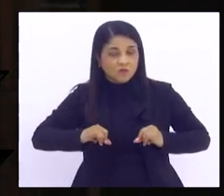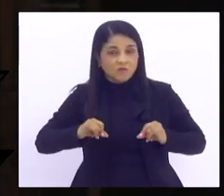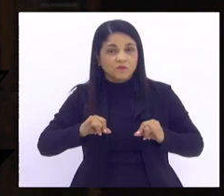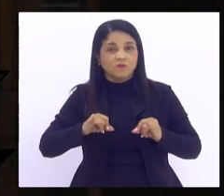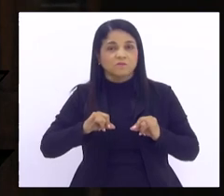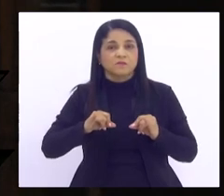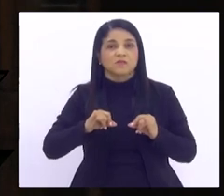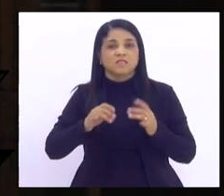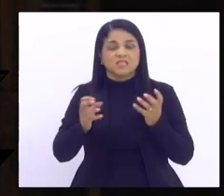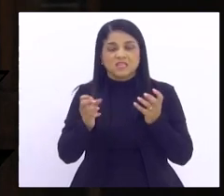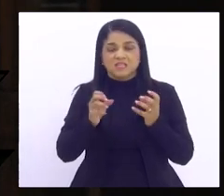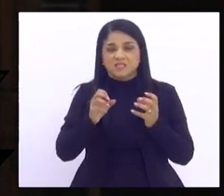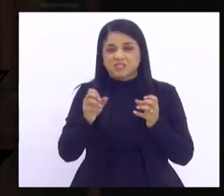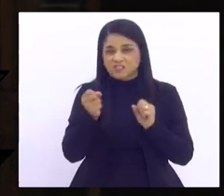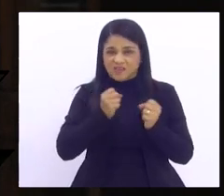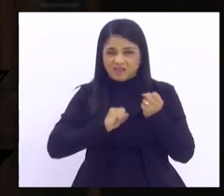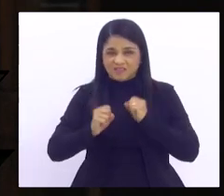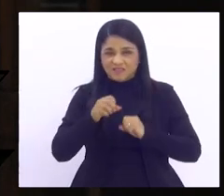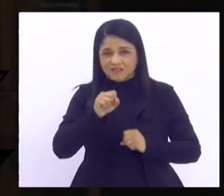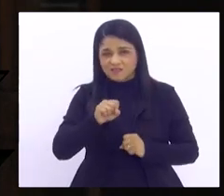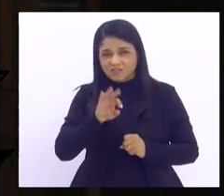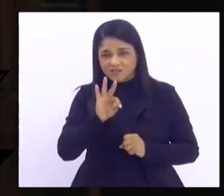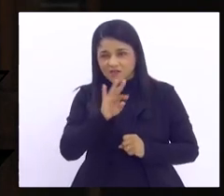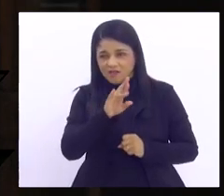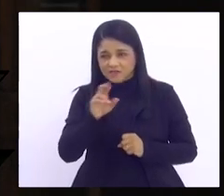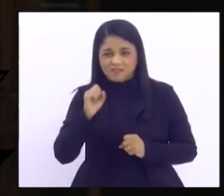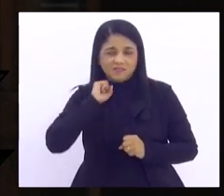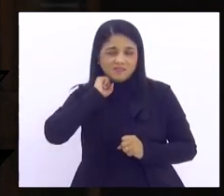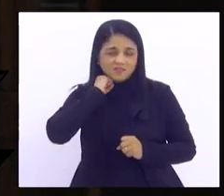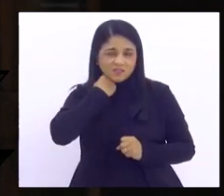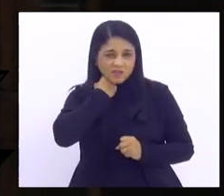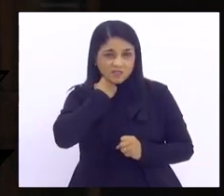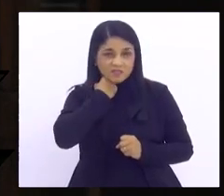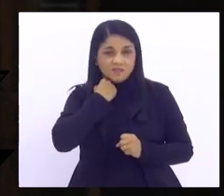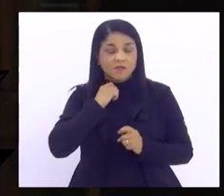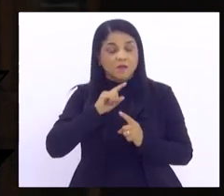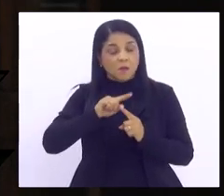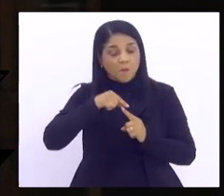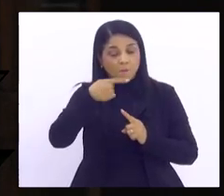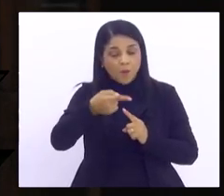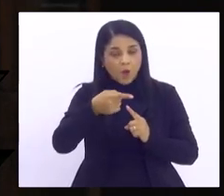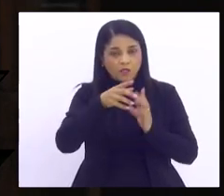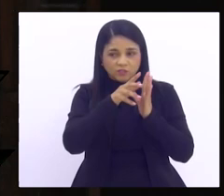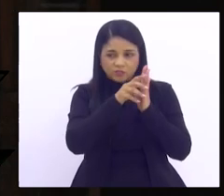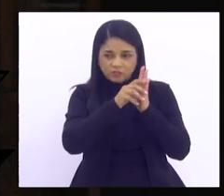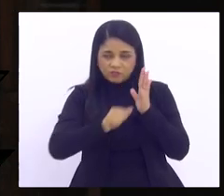pós-traumático depois de submeter-se à operação. Bom,